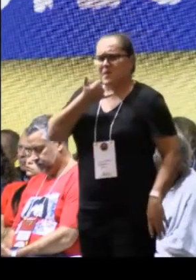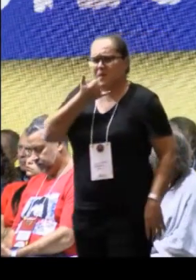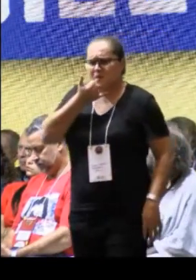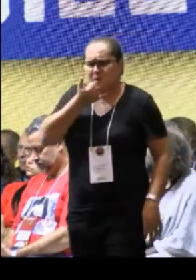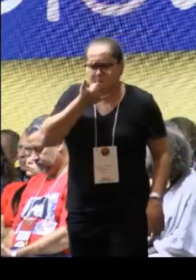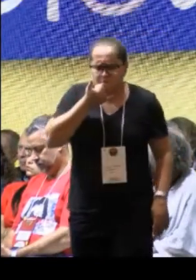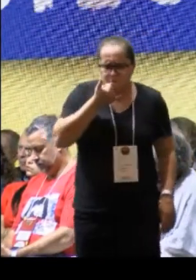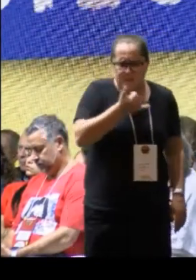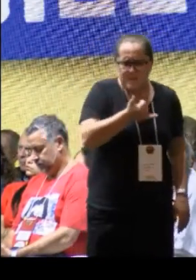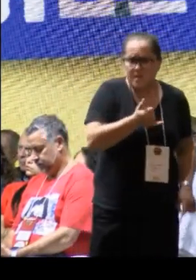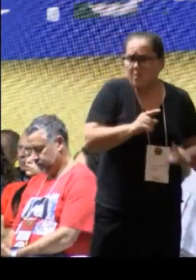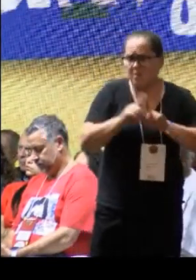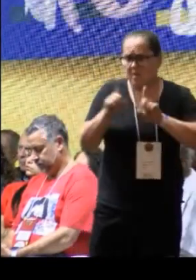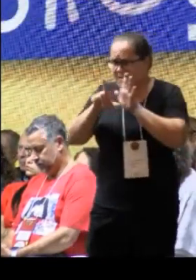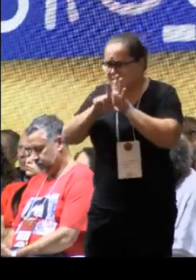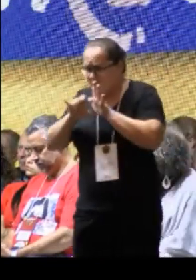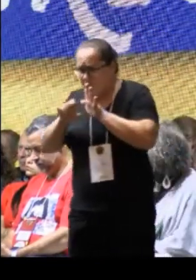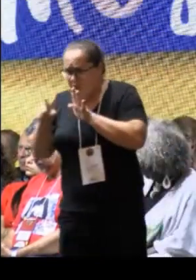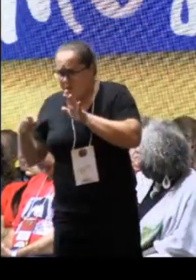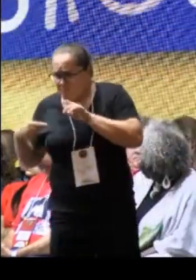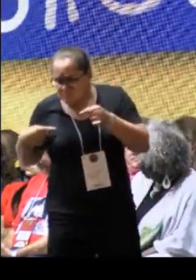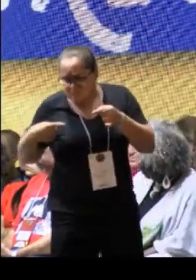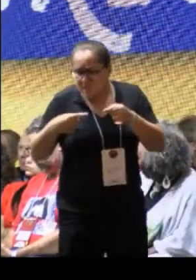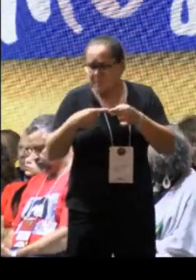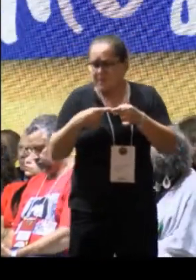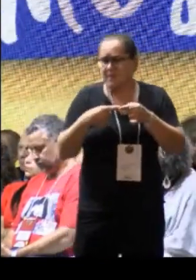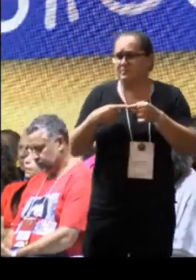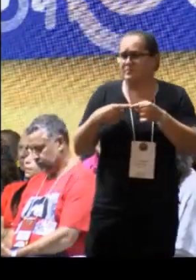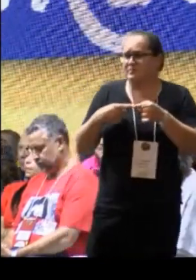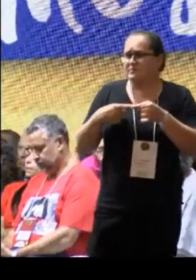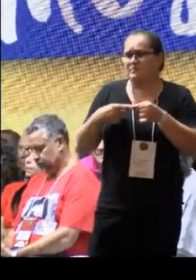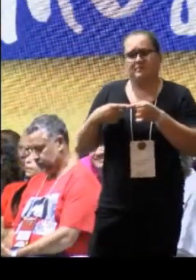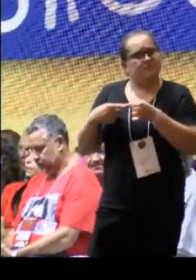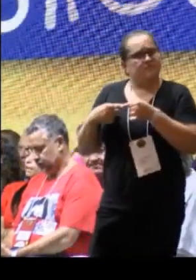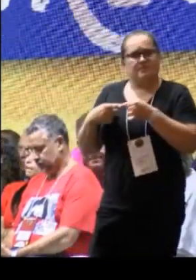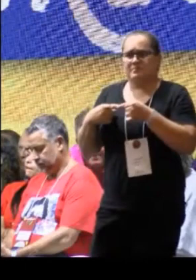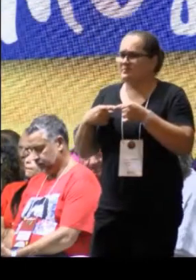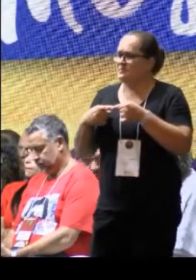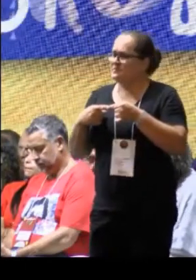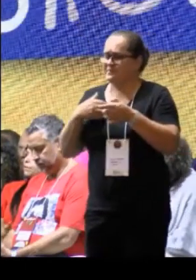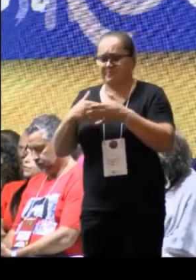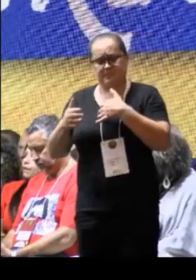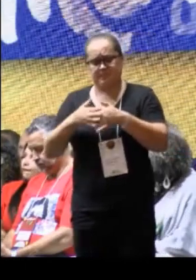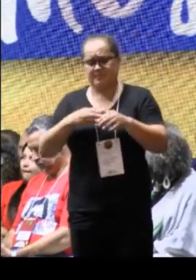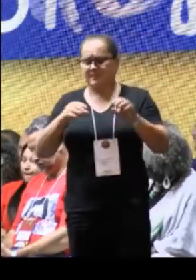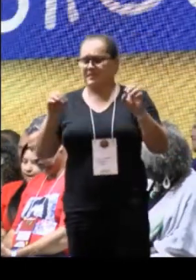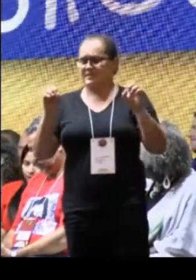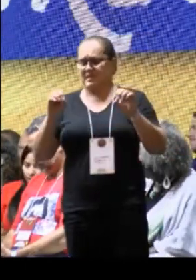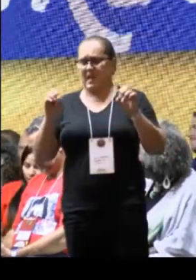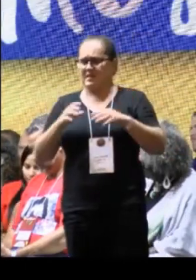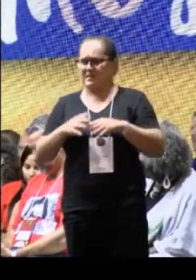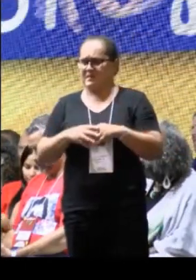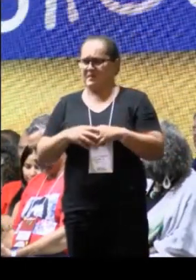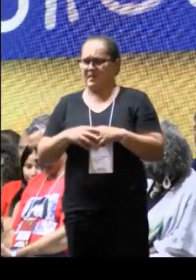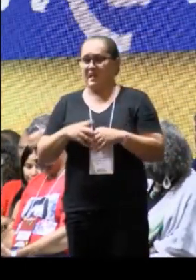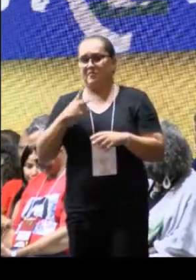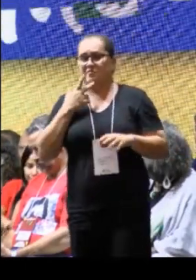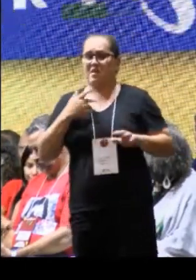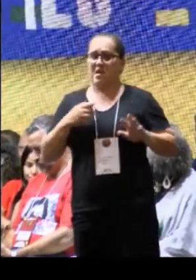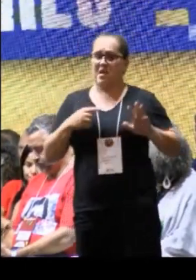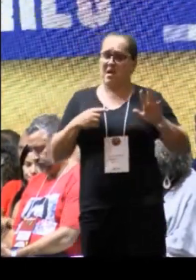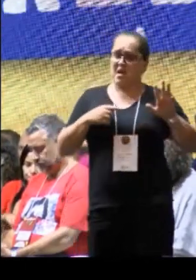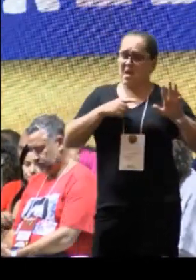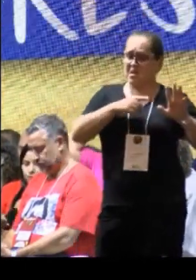lei não prevê em troca de qualquer palavra que servisse apenas para dizer o nome Lula para